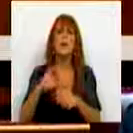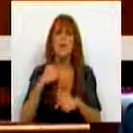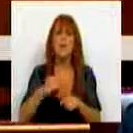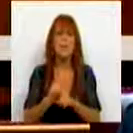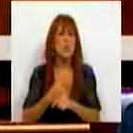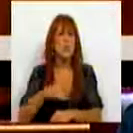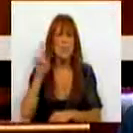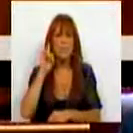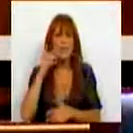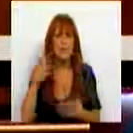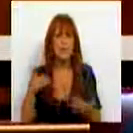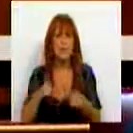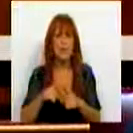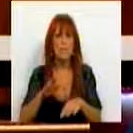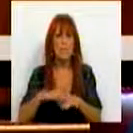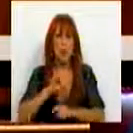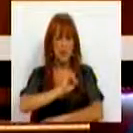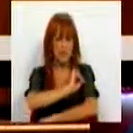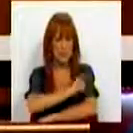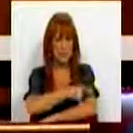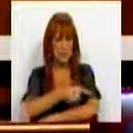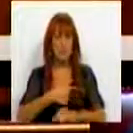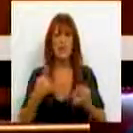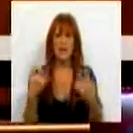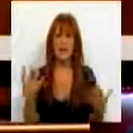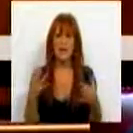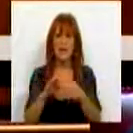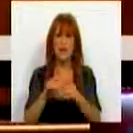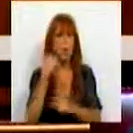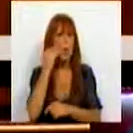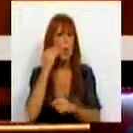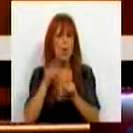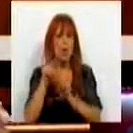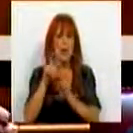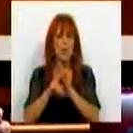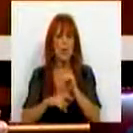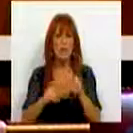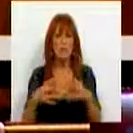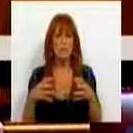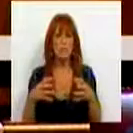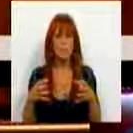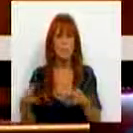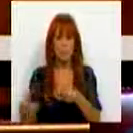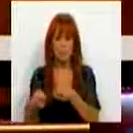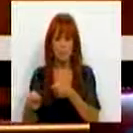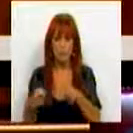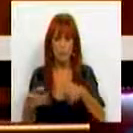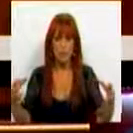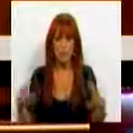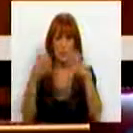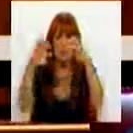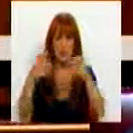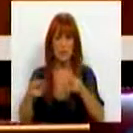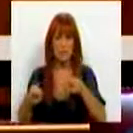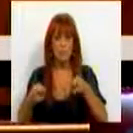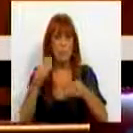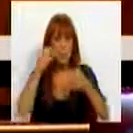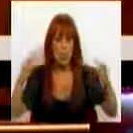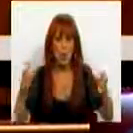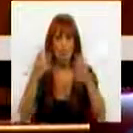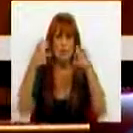absolutamente crucial quanto à soberania, que tem a ver com o modo de regulação de conflitos. O modo de regulação de